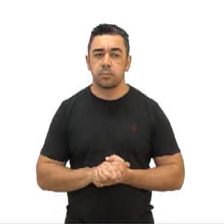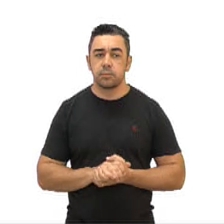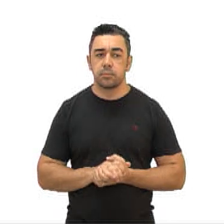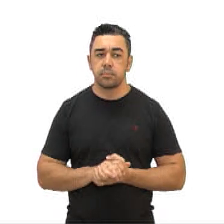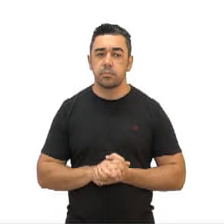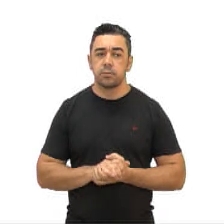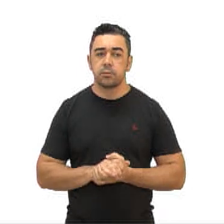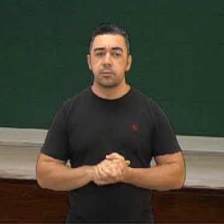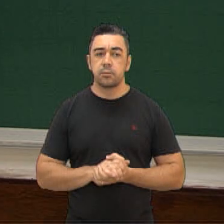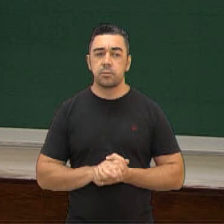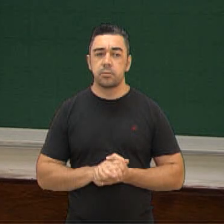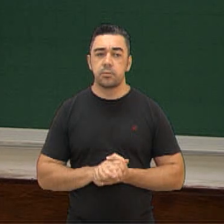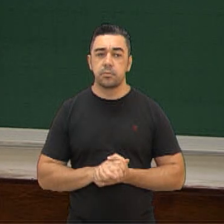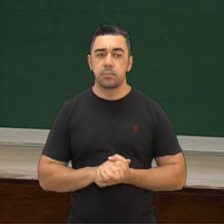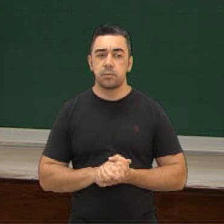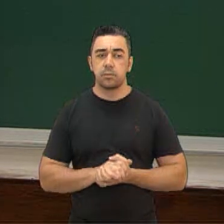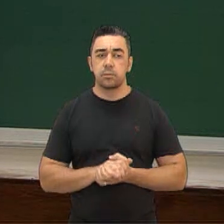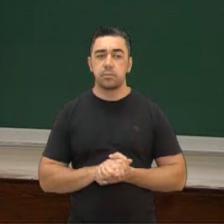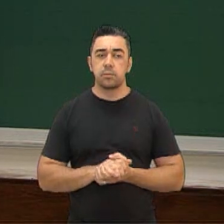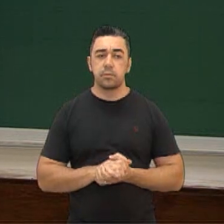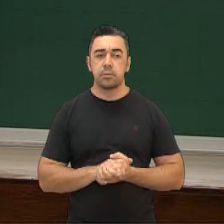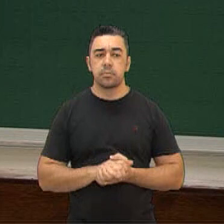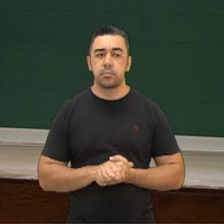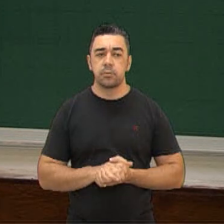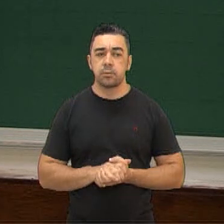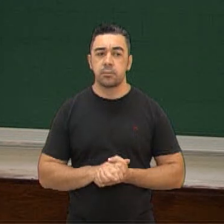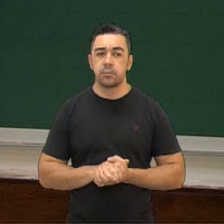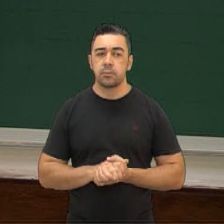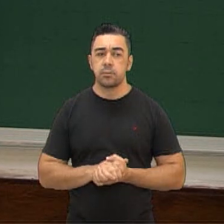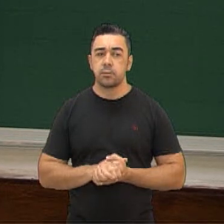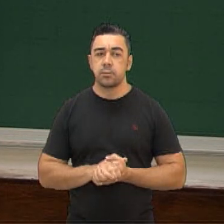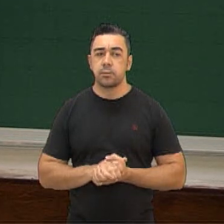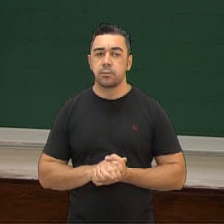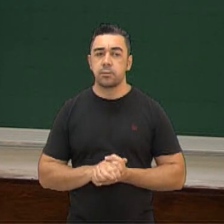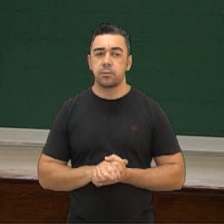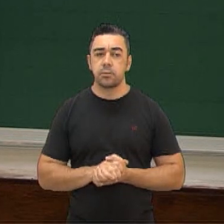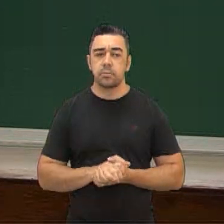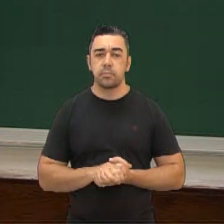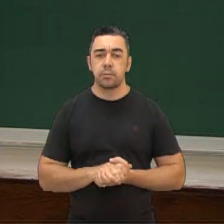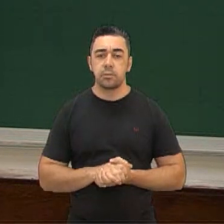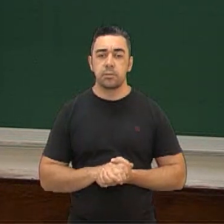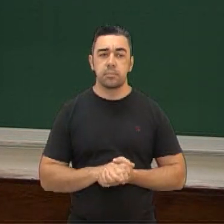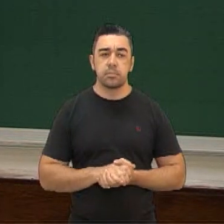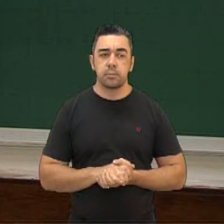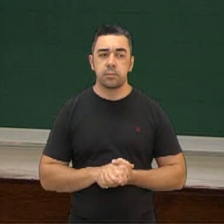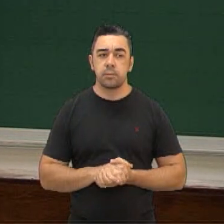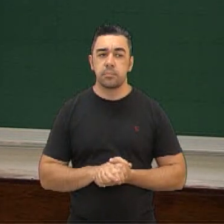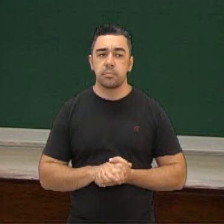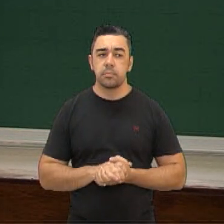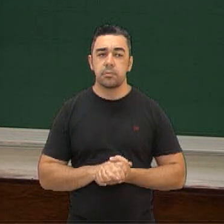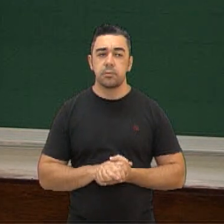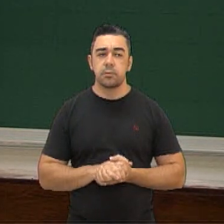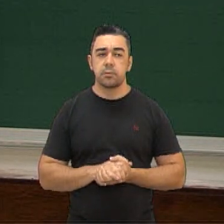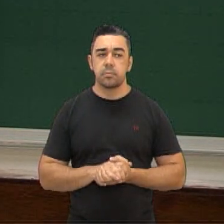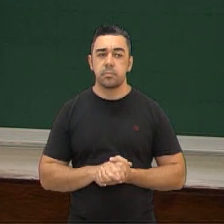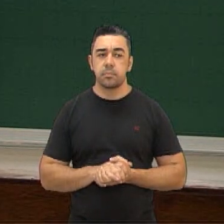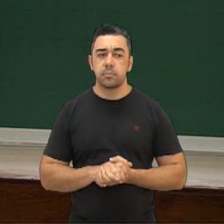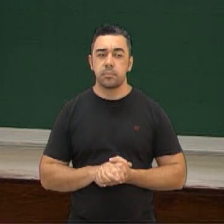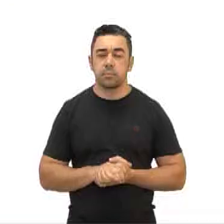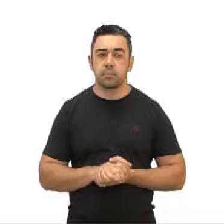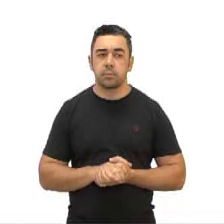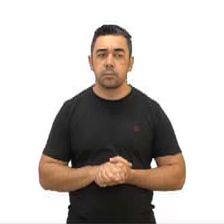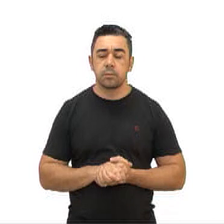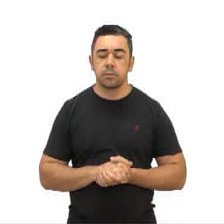ritmo lectivo desde el centro escolar desde el primeiro dia sin cole. Tá? Então aqui